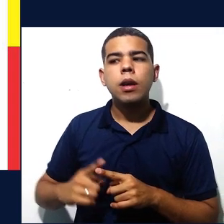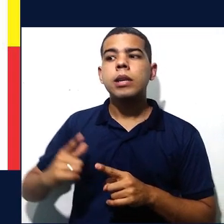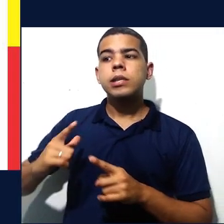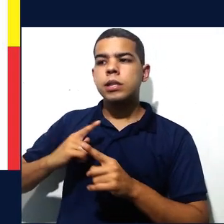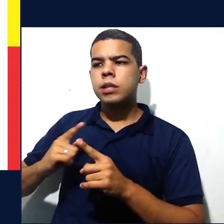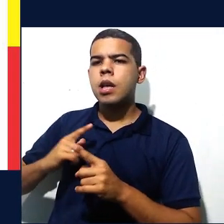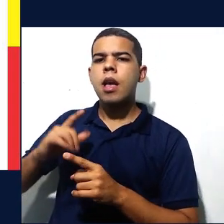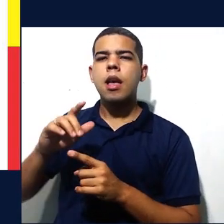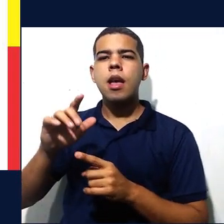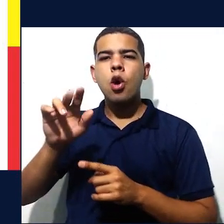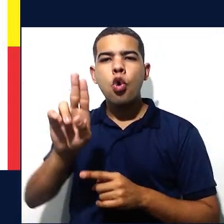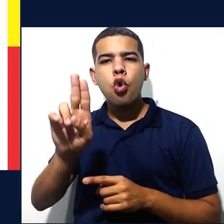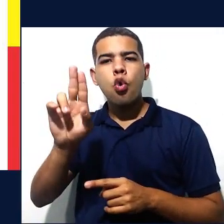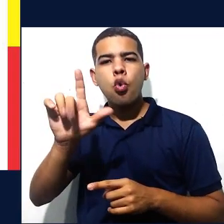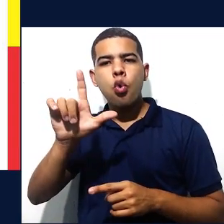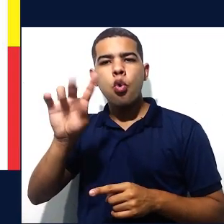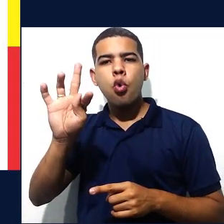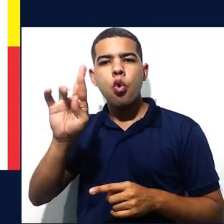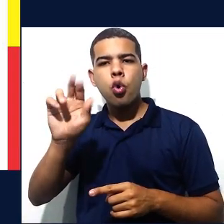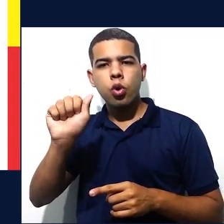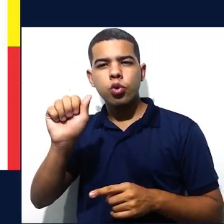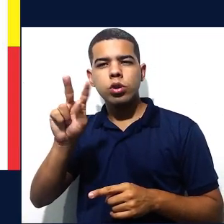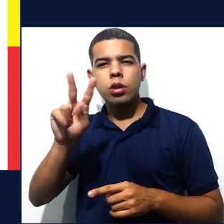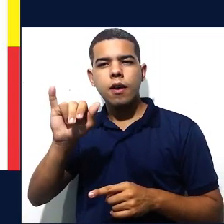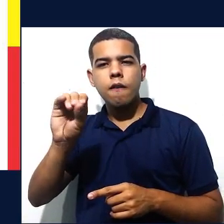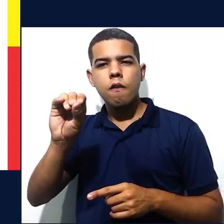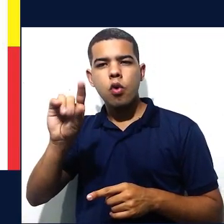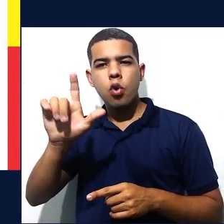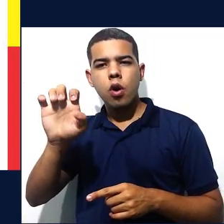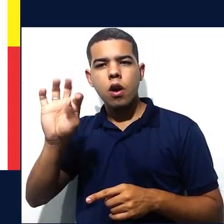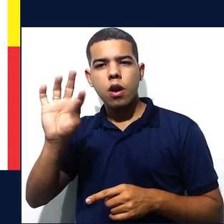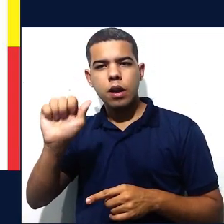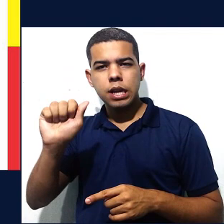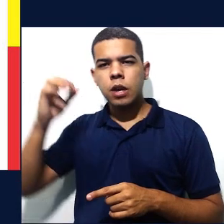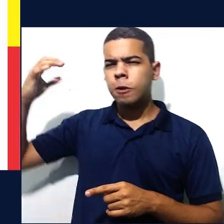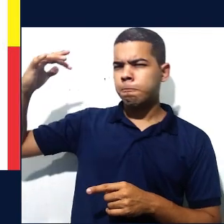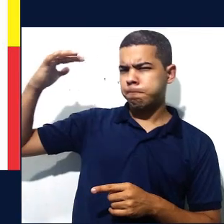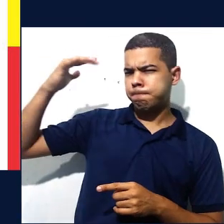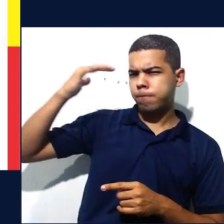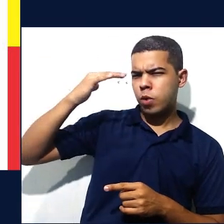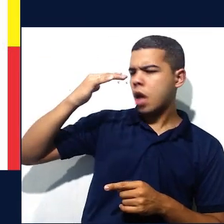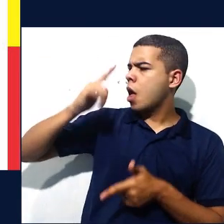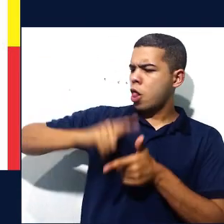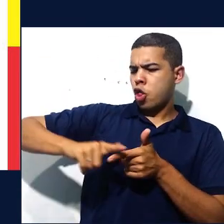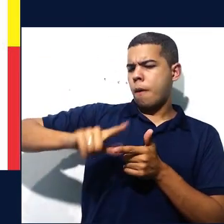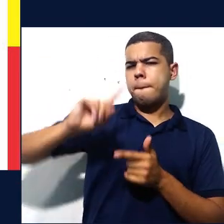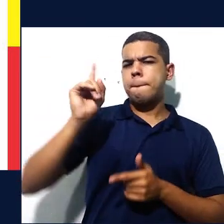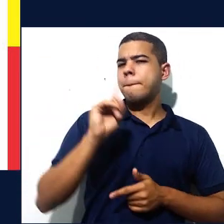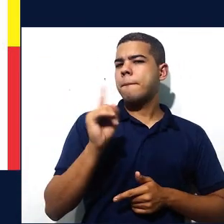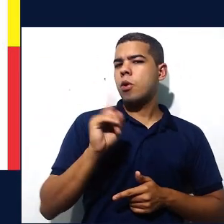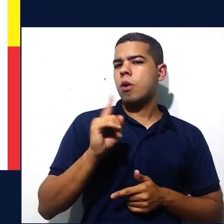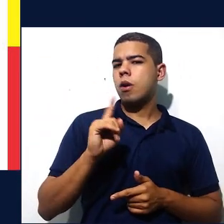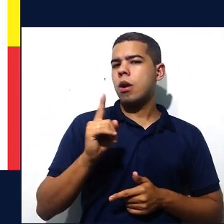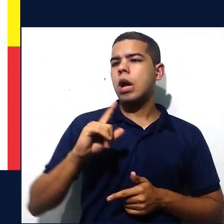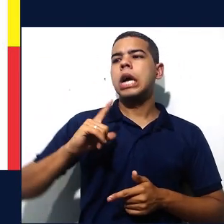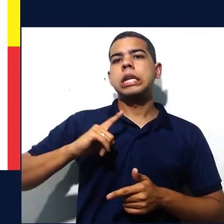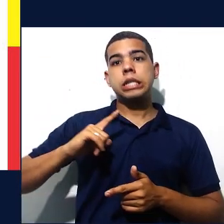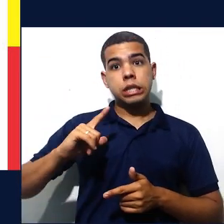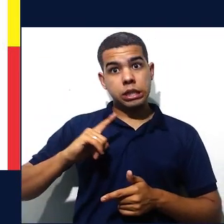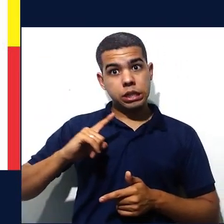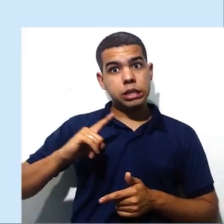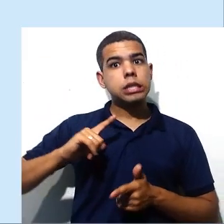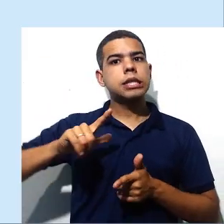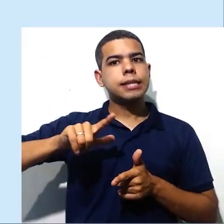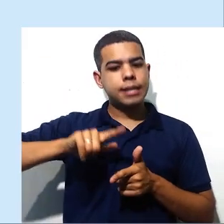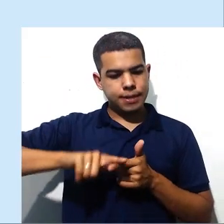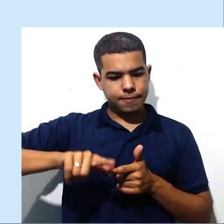grande quantidade de raios ultravioletas não prejudica. É justamente aí, ela prejudica